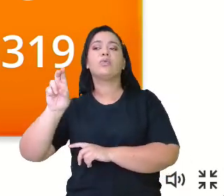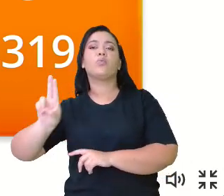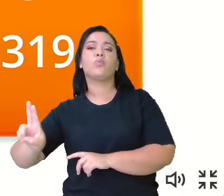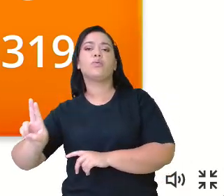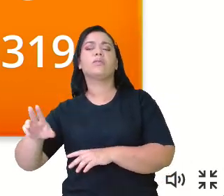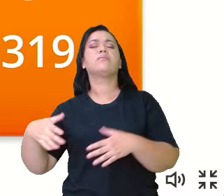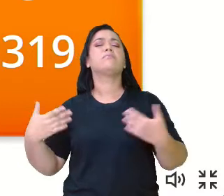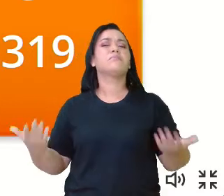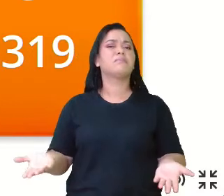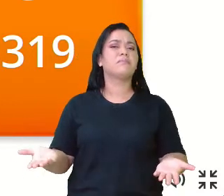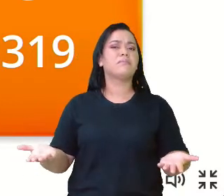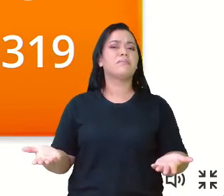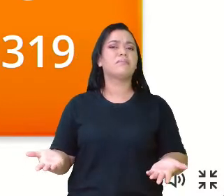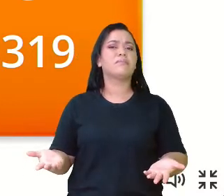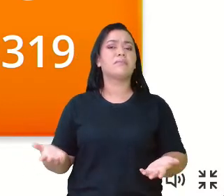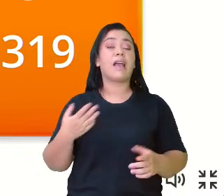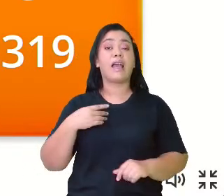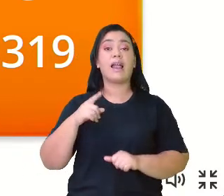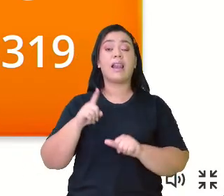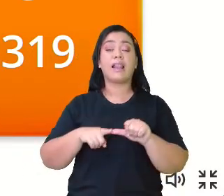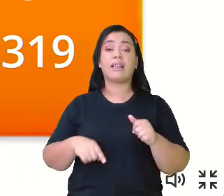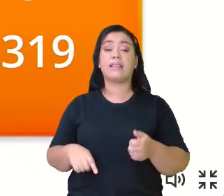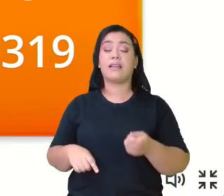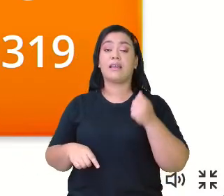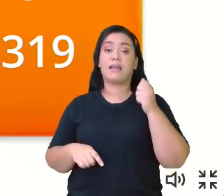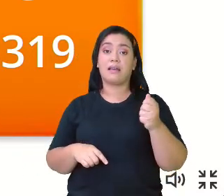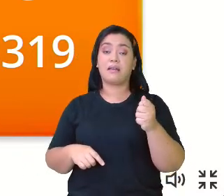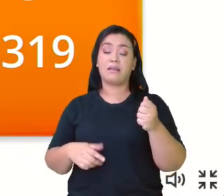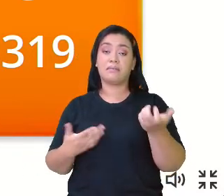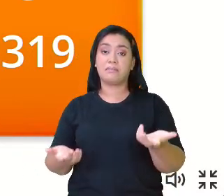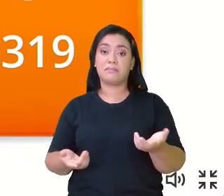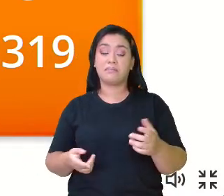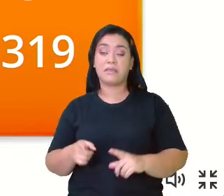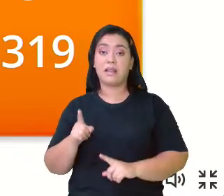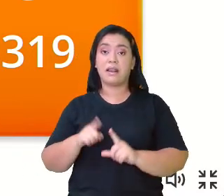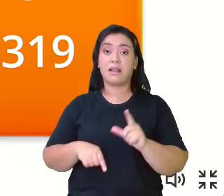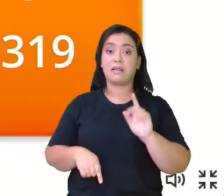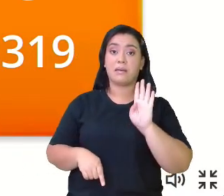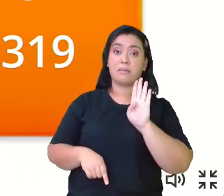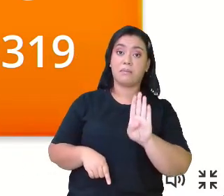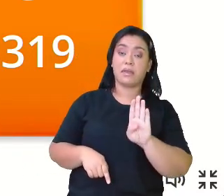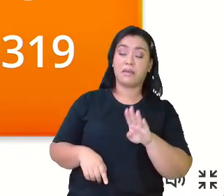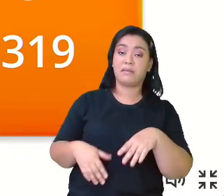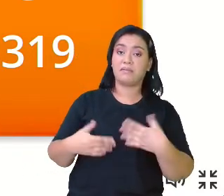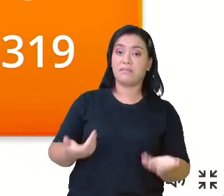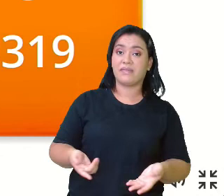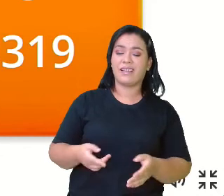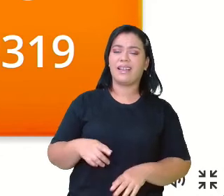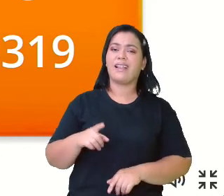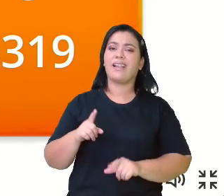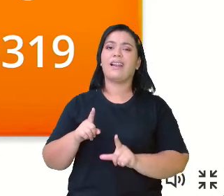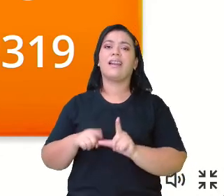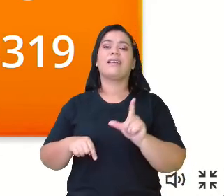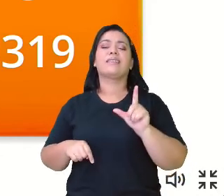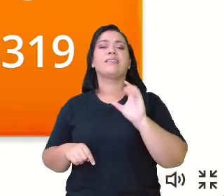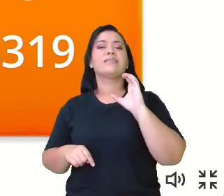unidades? Será que é a letra A, 850, letra B, 85 ou letra C,